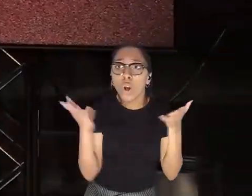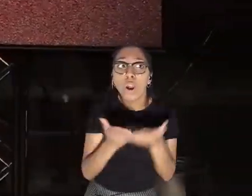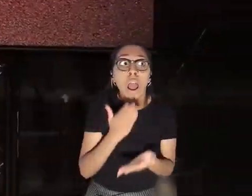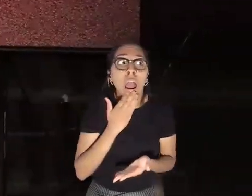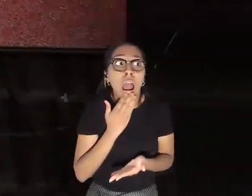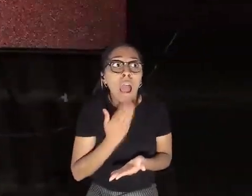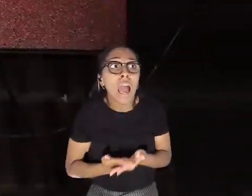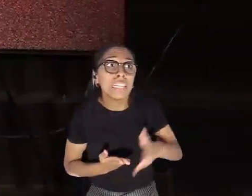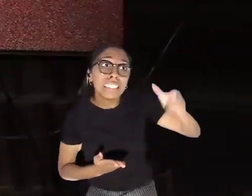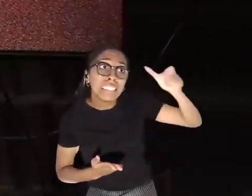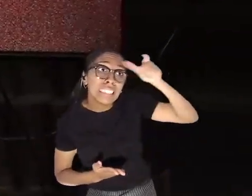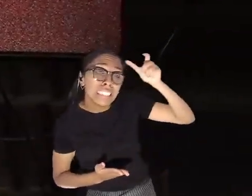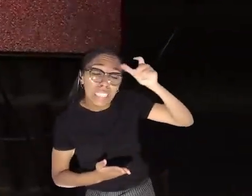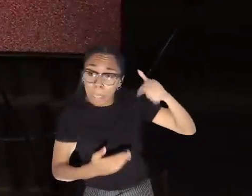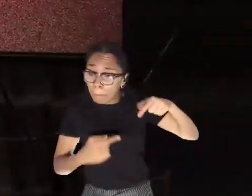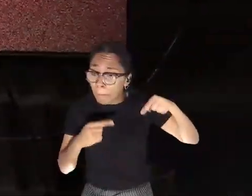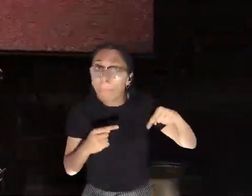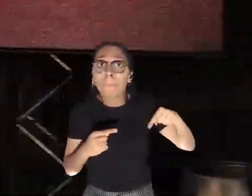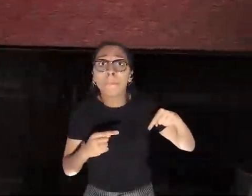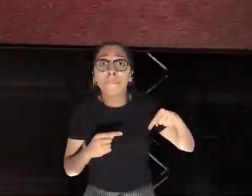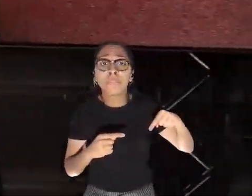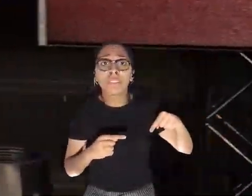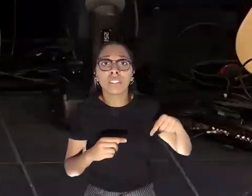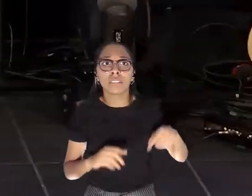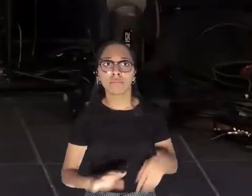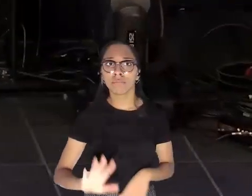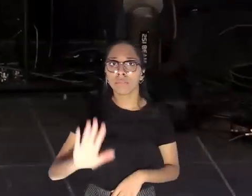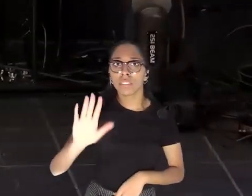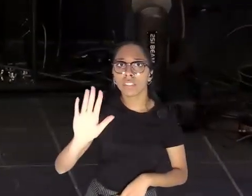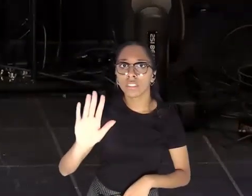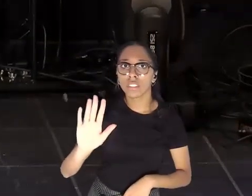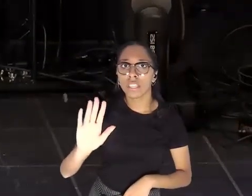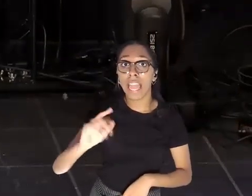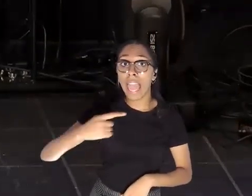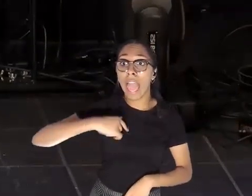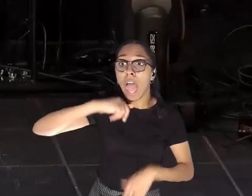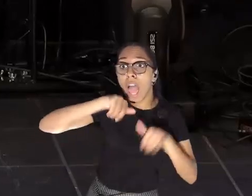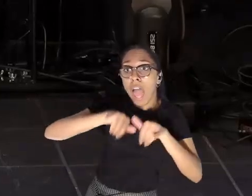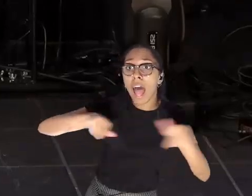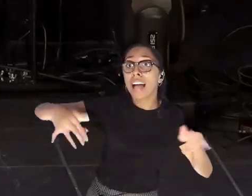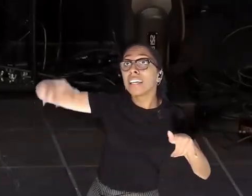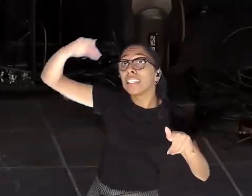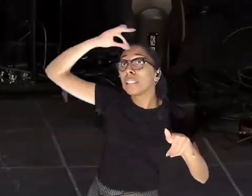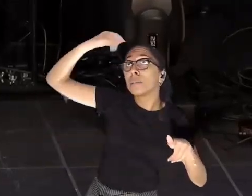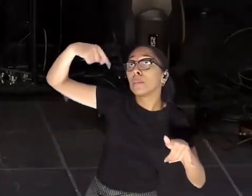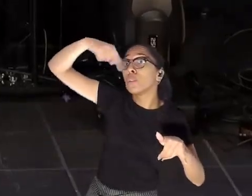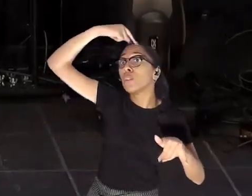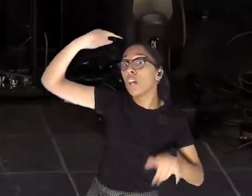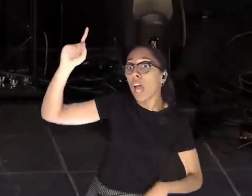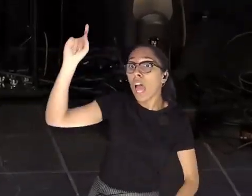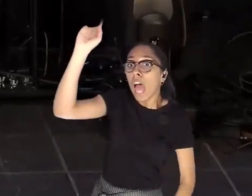af Maria. Agora se eu disser: o Espírito Santo está aqui, ah, tá bom.